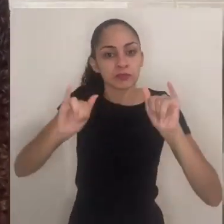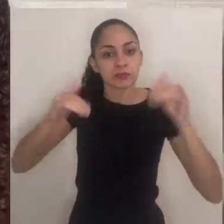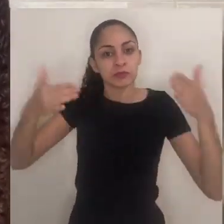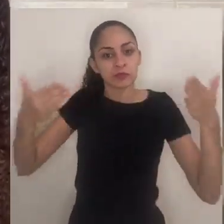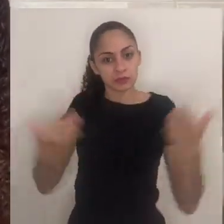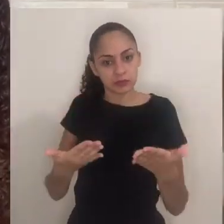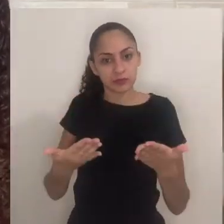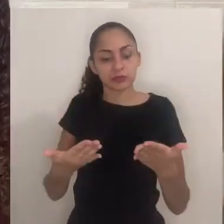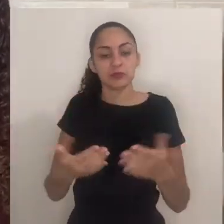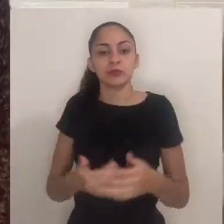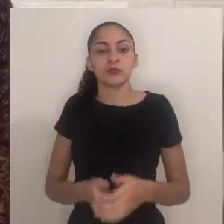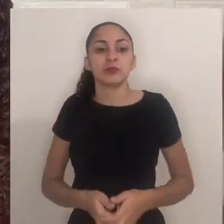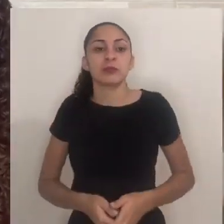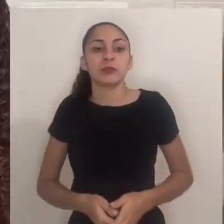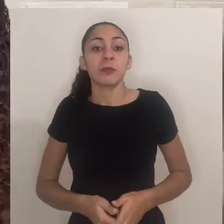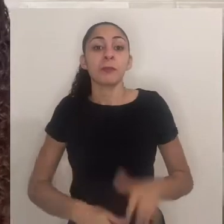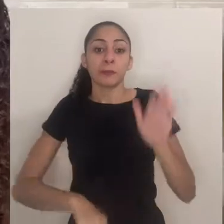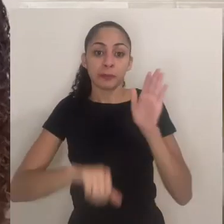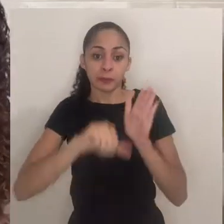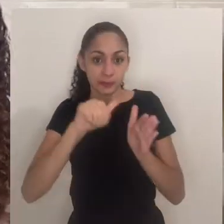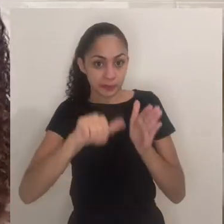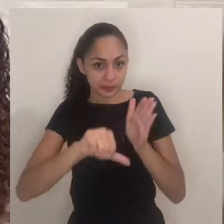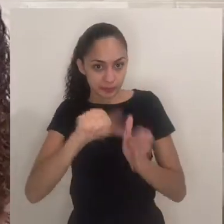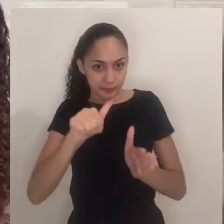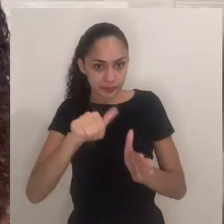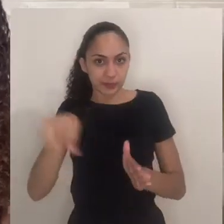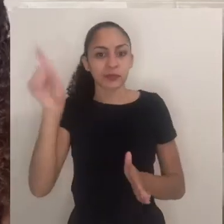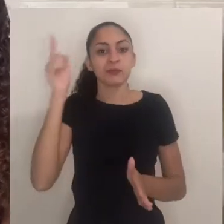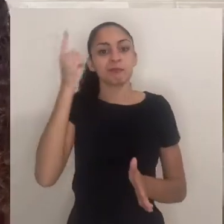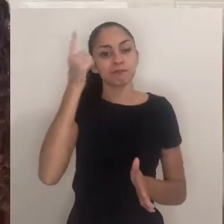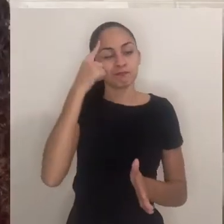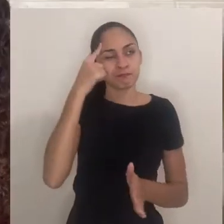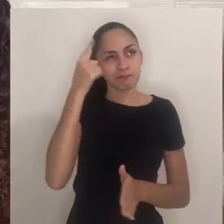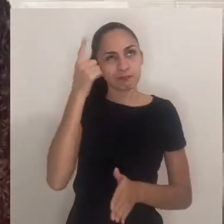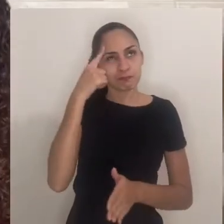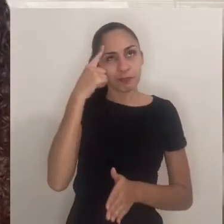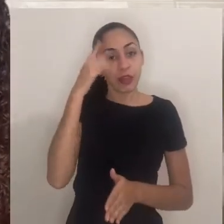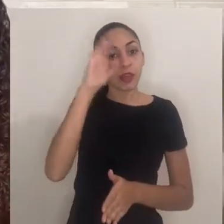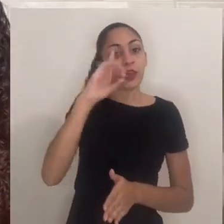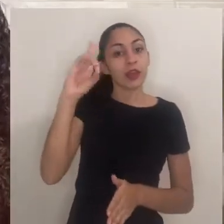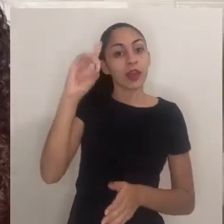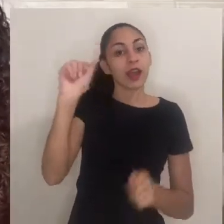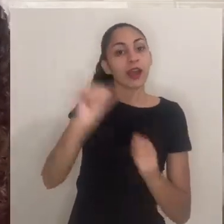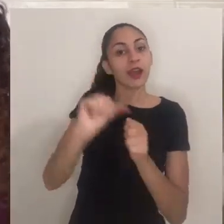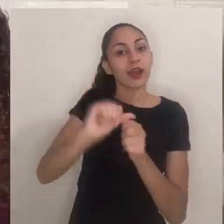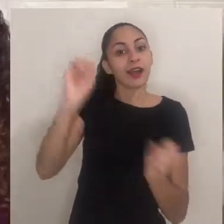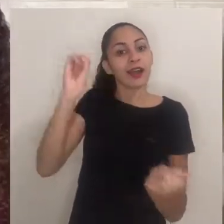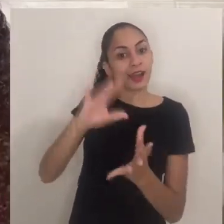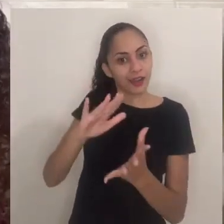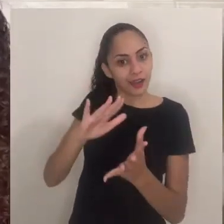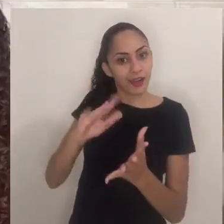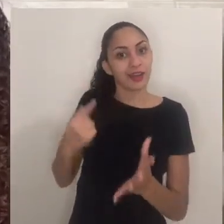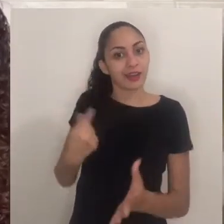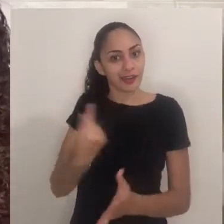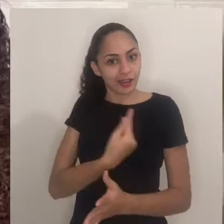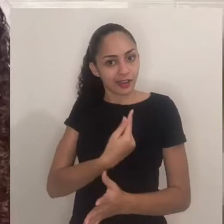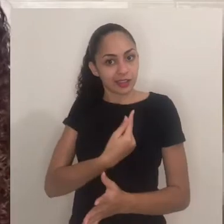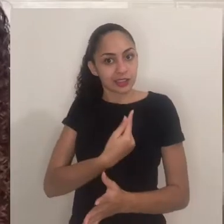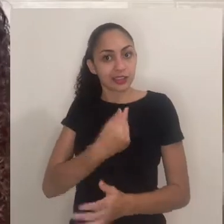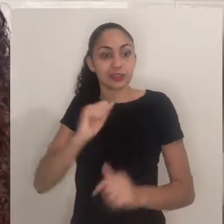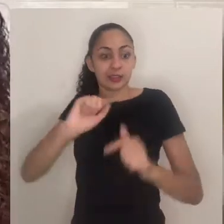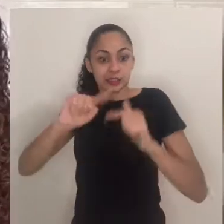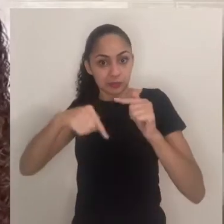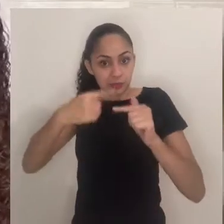a princípio, é importante a gente pensar no seguinte: Deus nos criou e nos